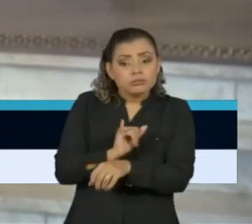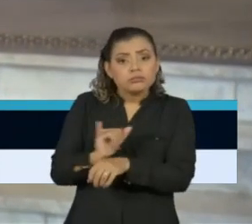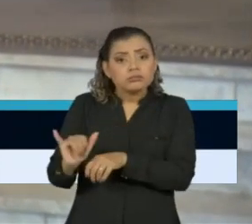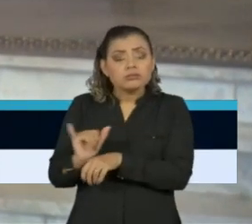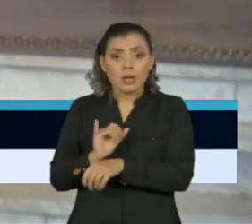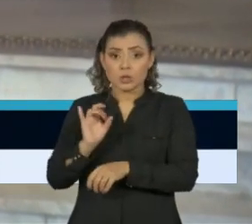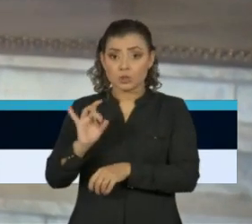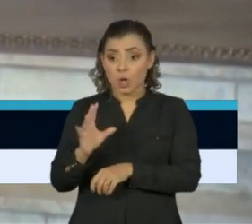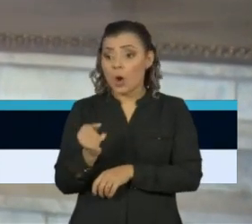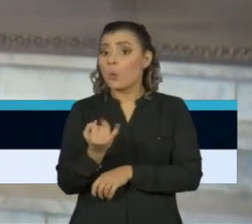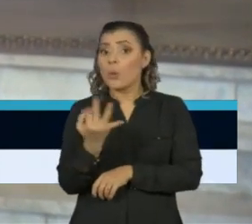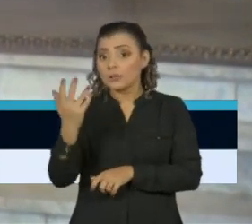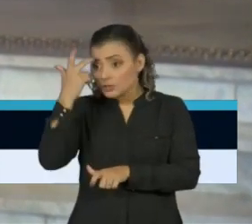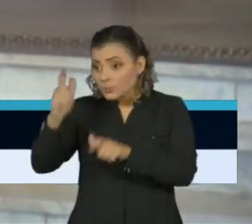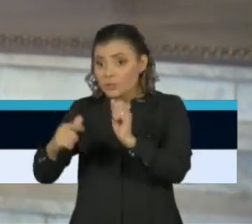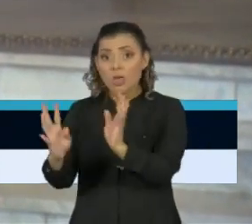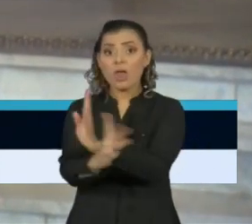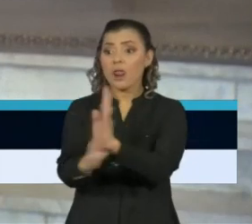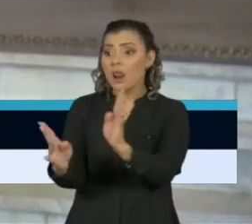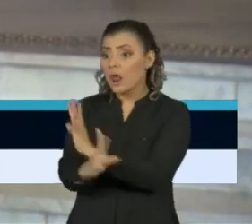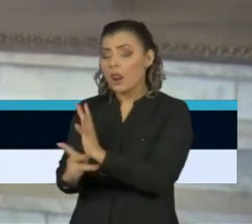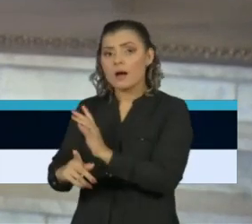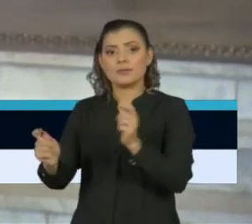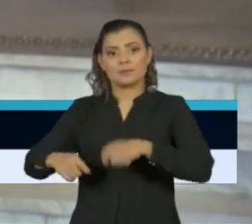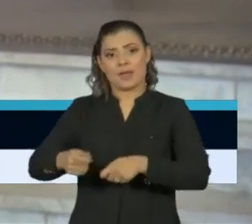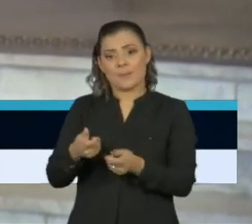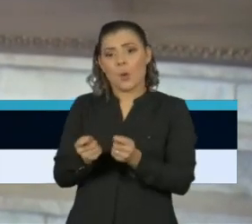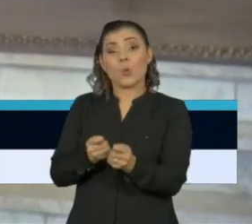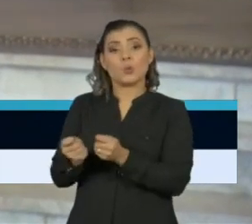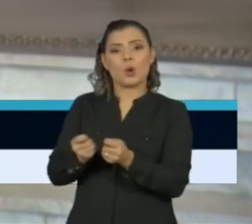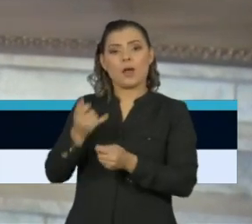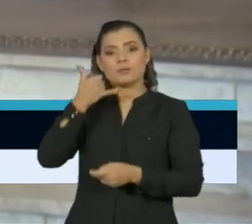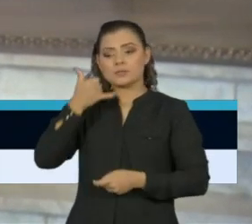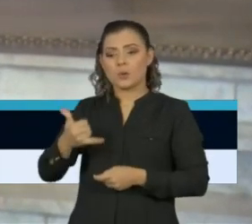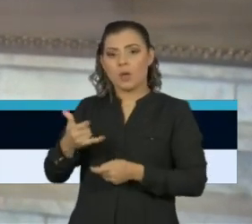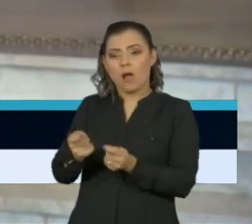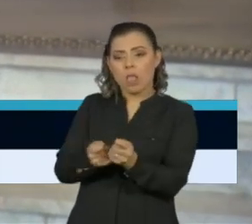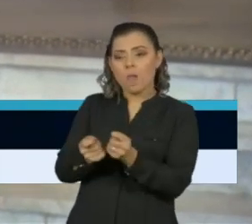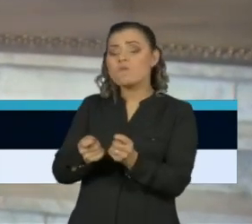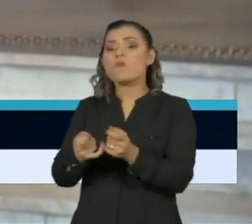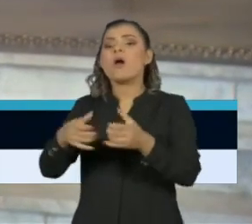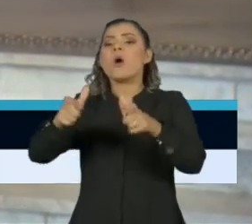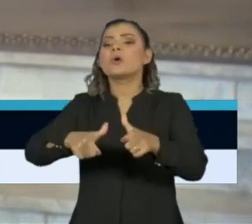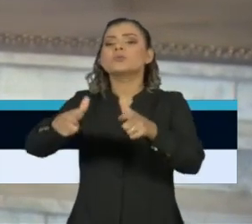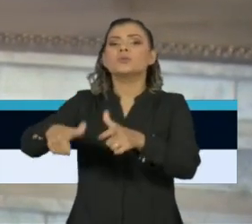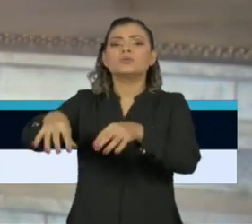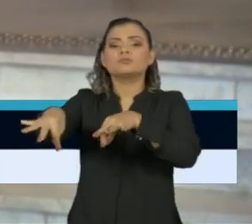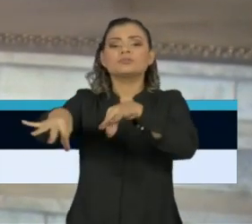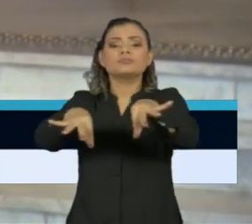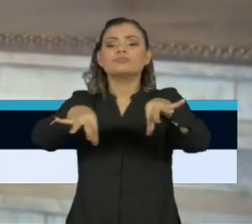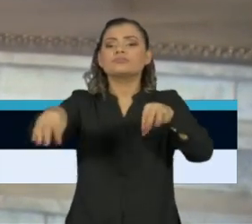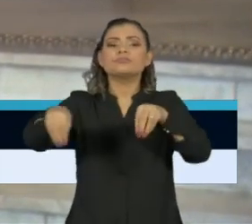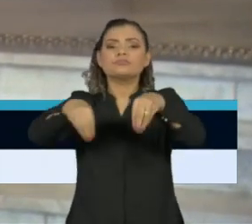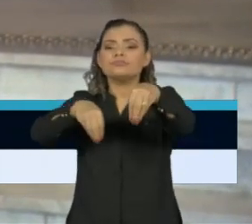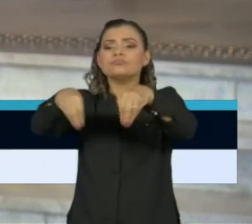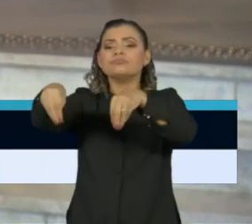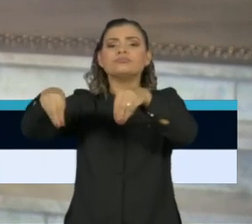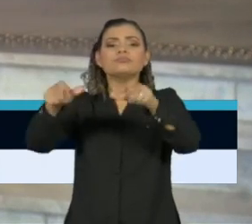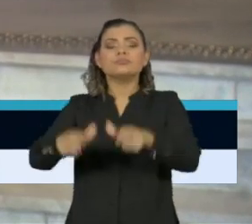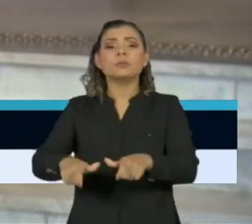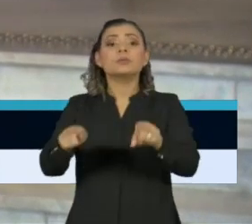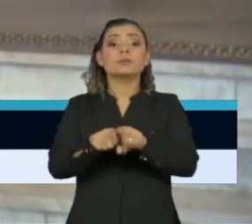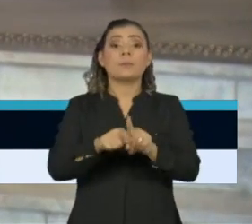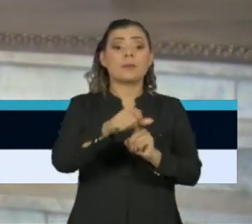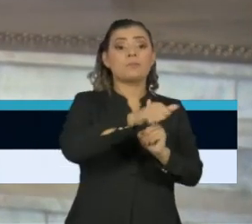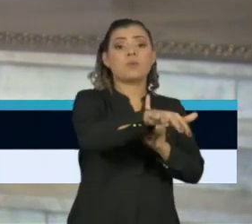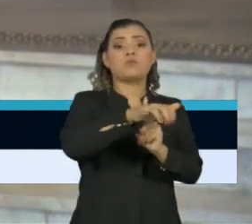não só do índice de deslocamento das pessoas, mas também um cruzamento com o índice de incidência de contágio. Lembrando